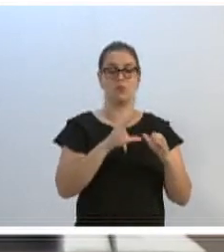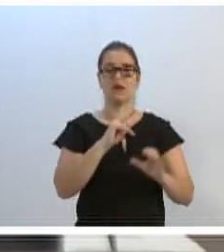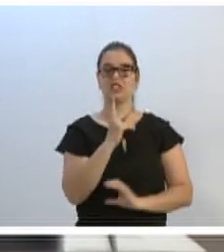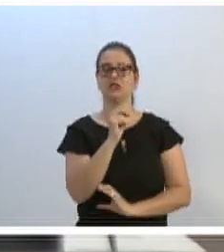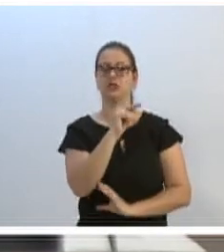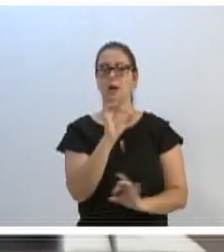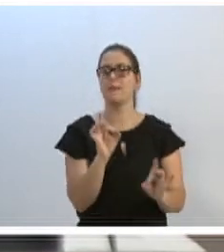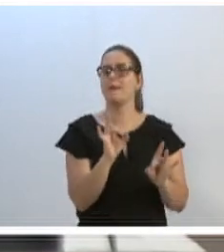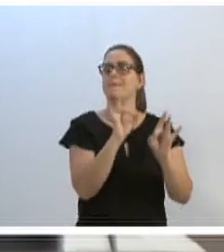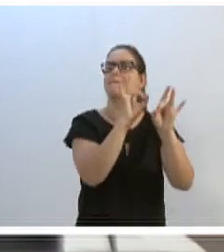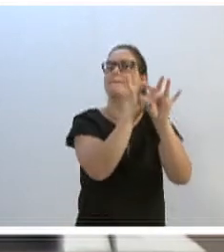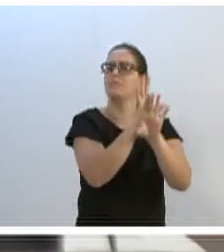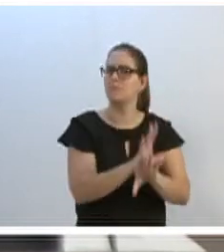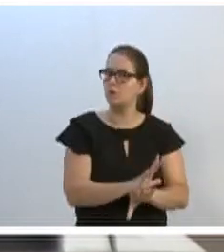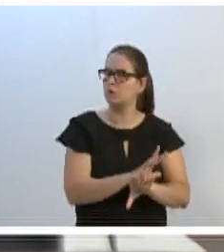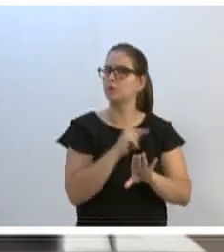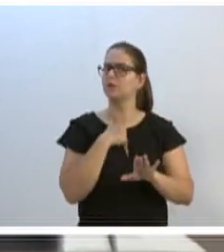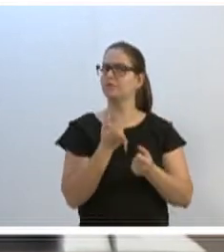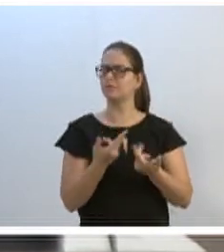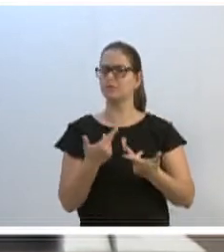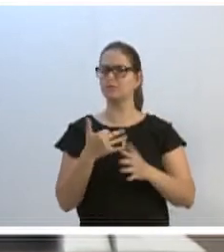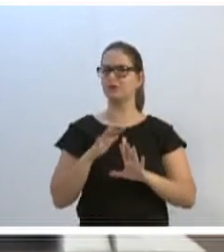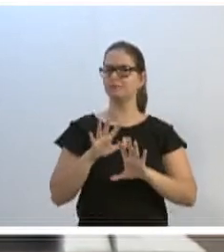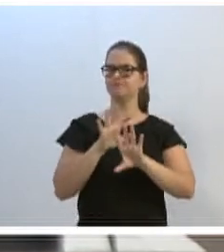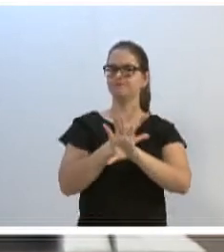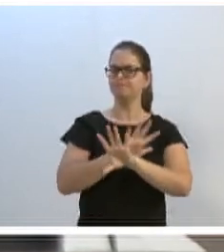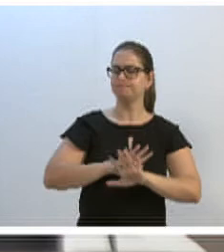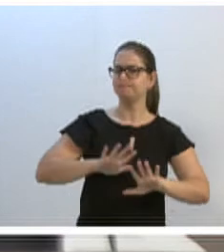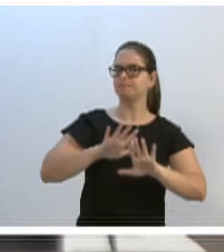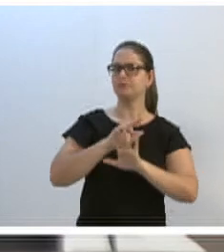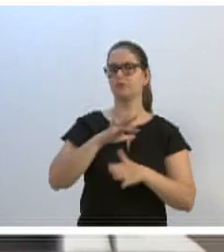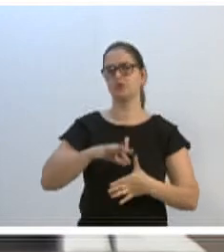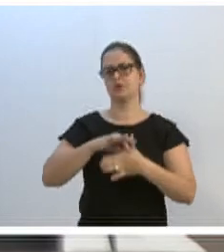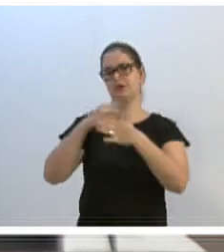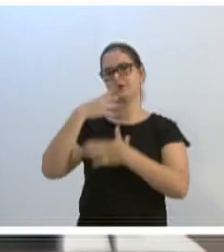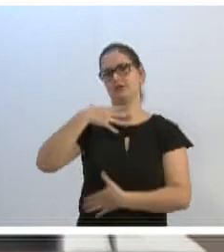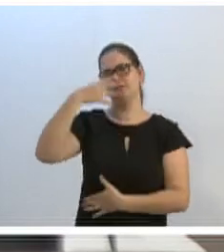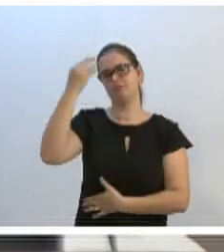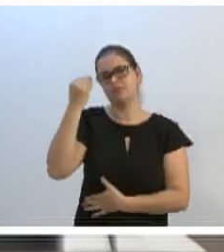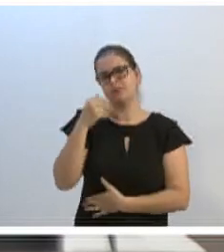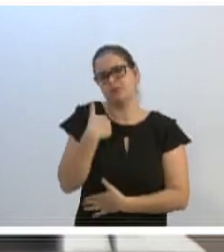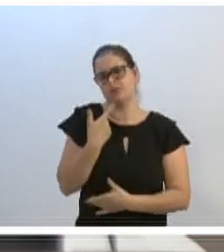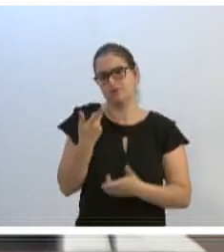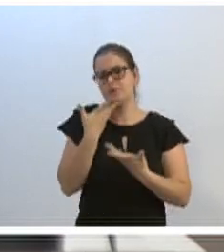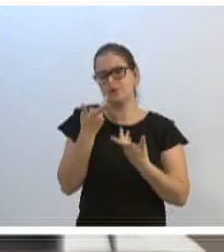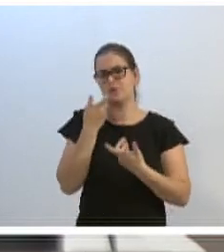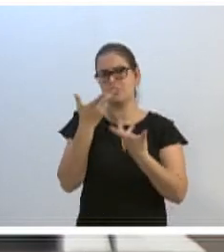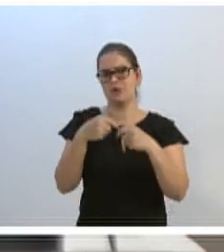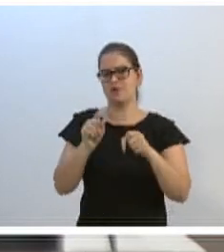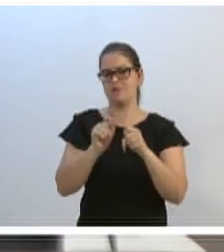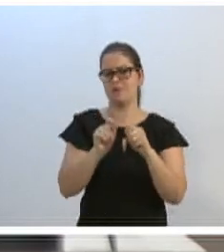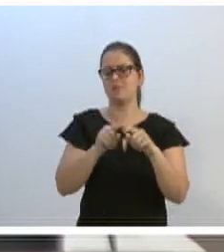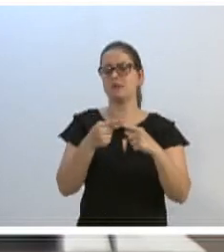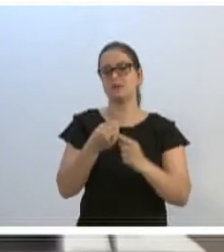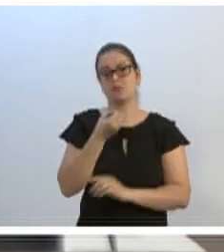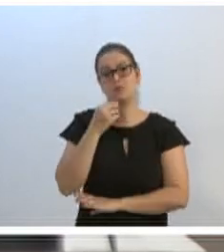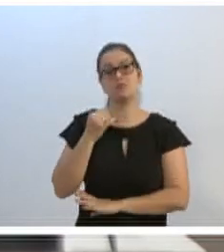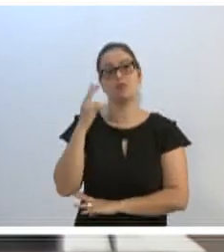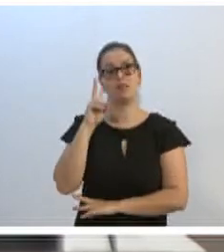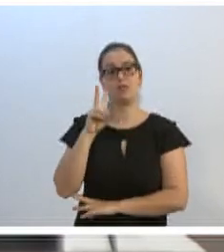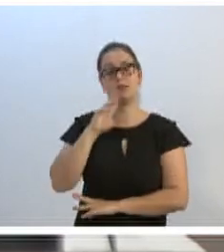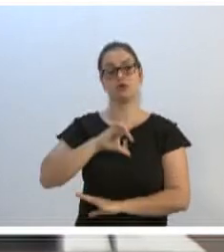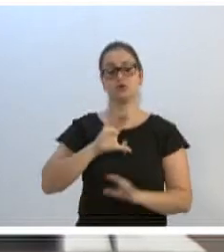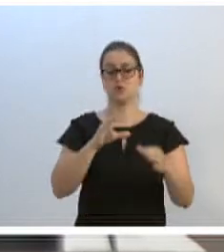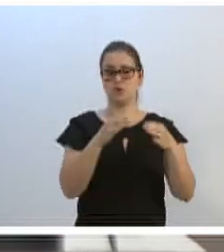Então, fica aqui uma coisa um pouco obscura, líder do governo, quando Vossa Excelência disse que não queriam fazer, né? Mas é importante salientar que existia uma